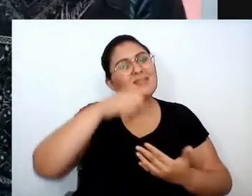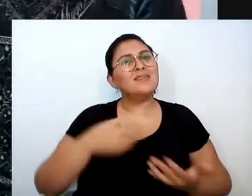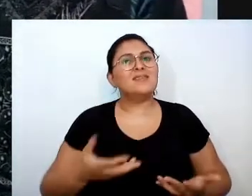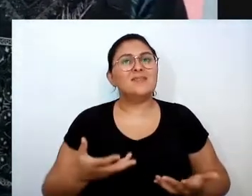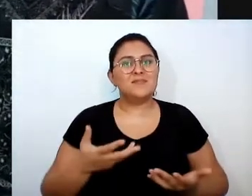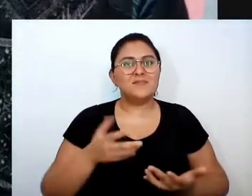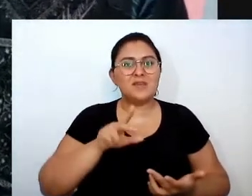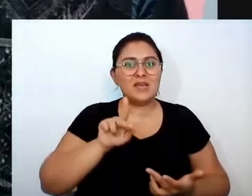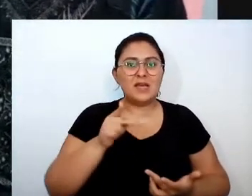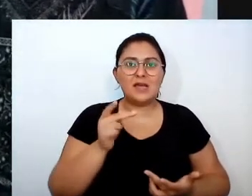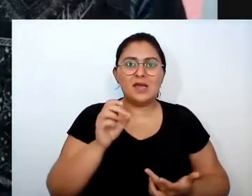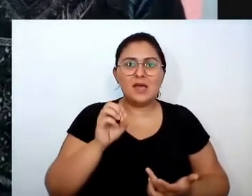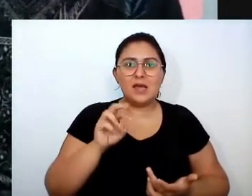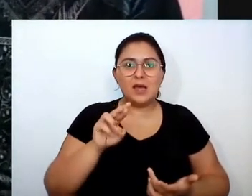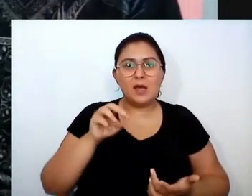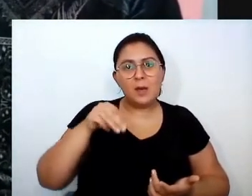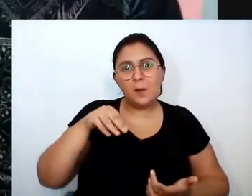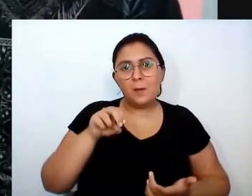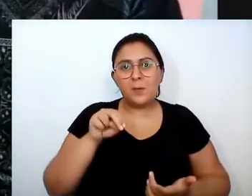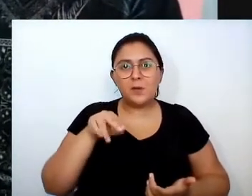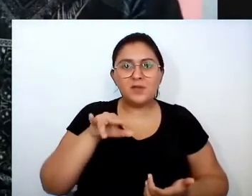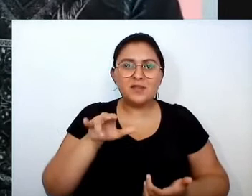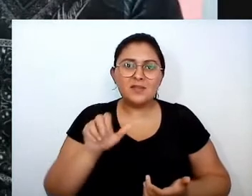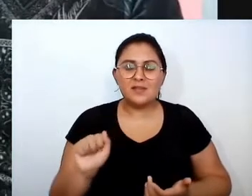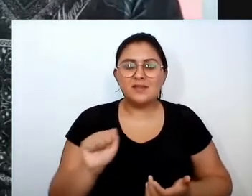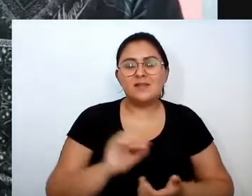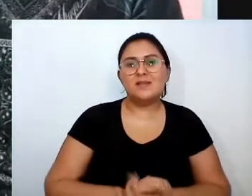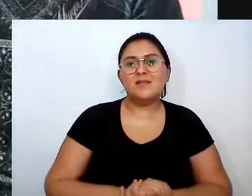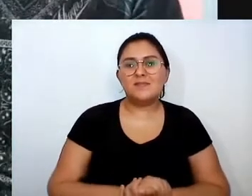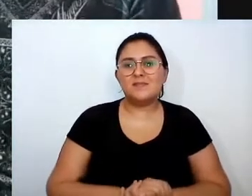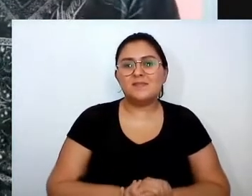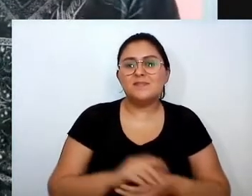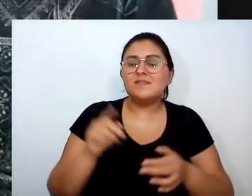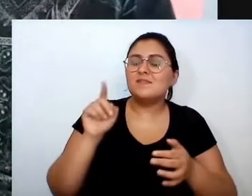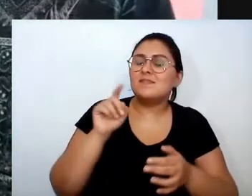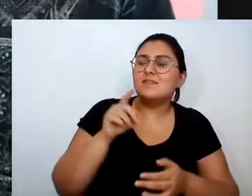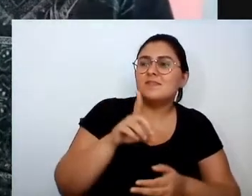sim, sim. É bom Então, que vários recursos, né,